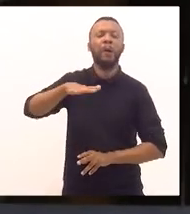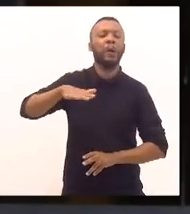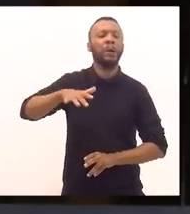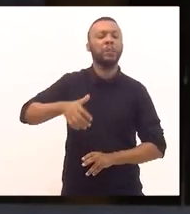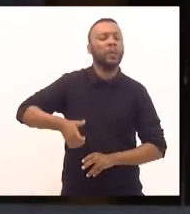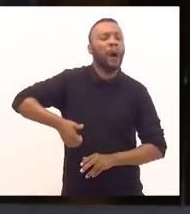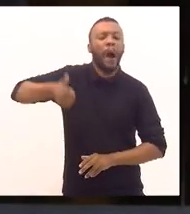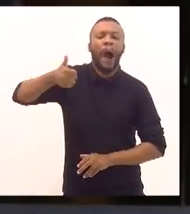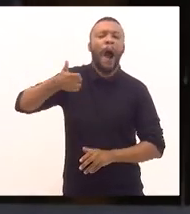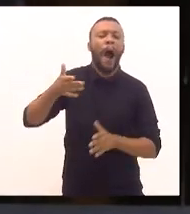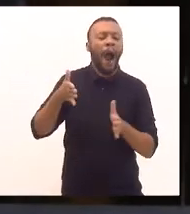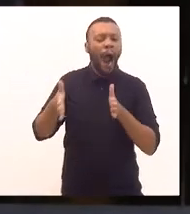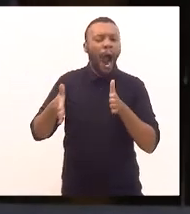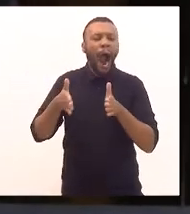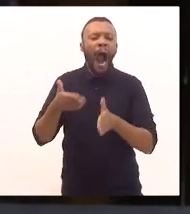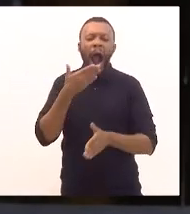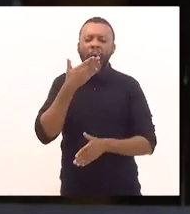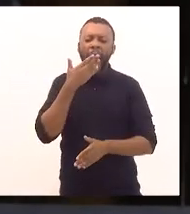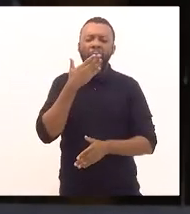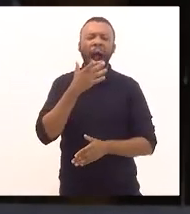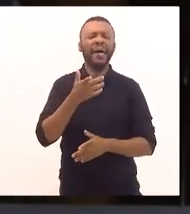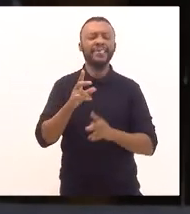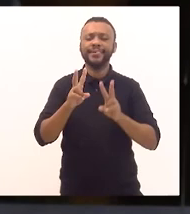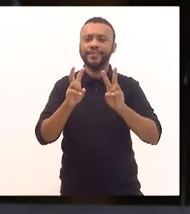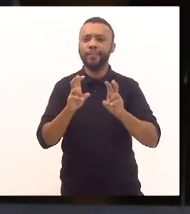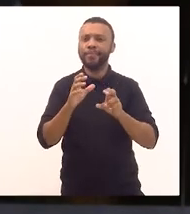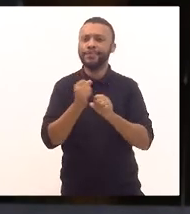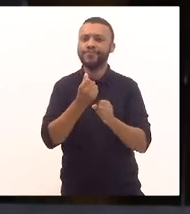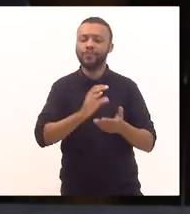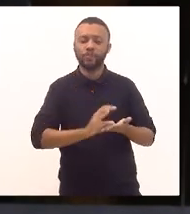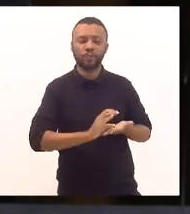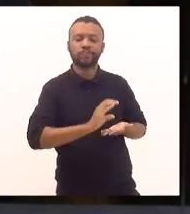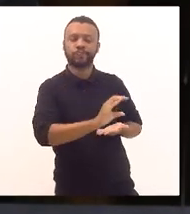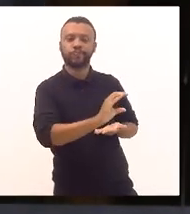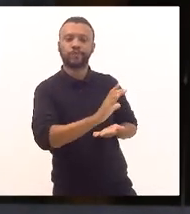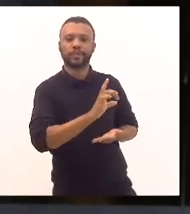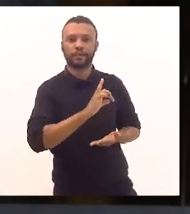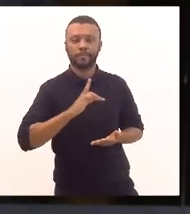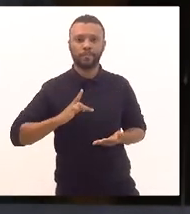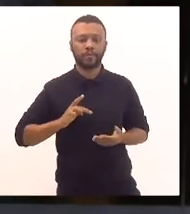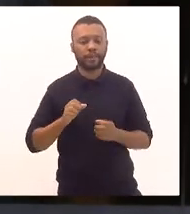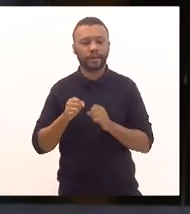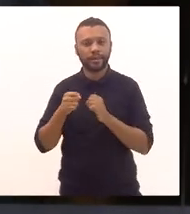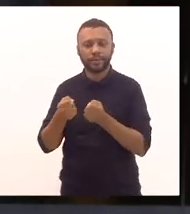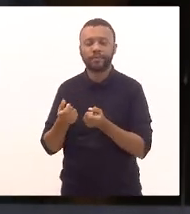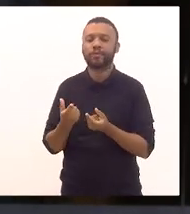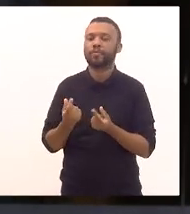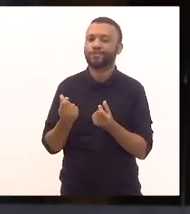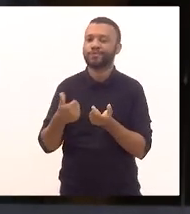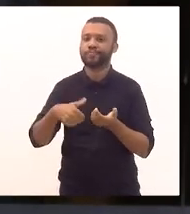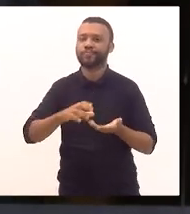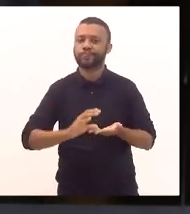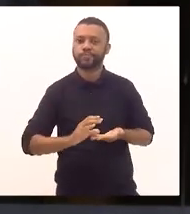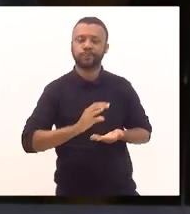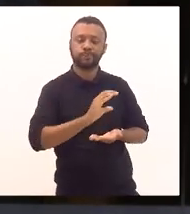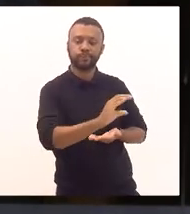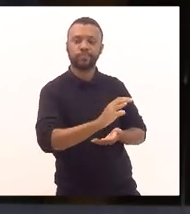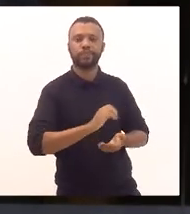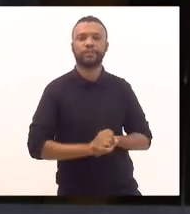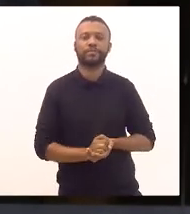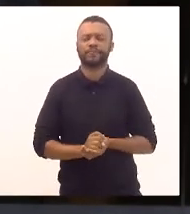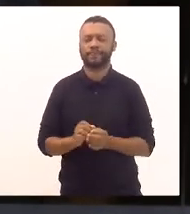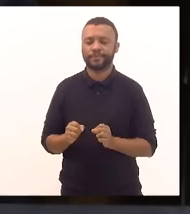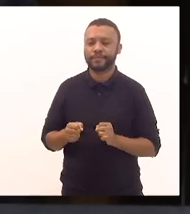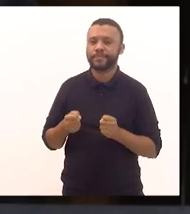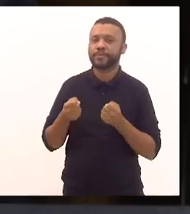o melhor período eu diria da questão orçamentária da Defensoria garantimos os recursos perante Mojo